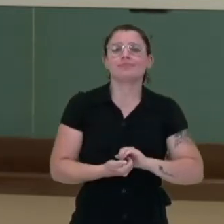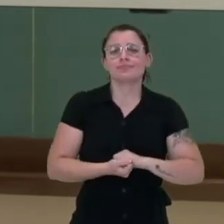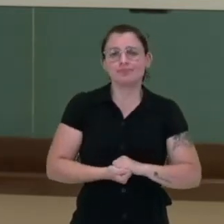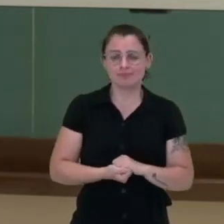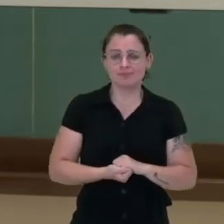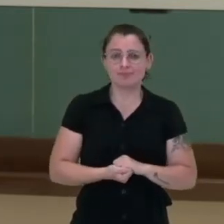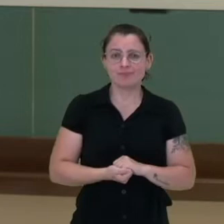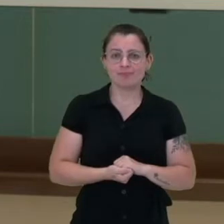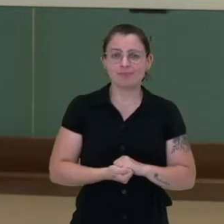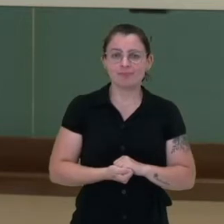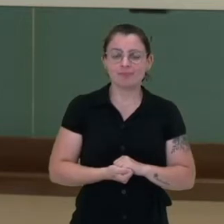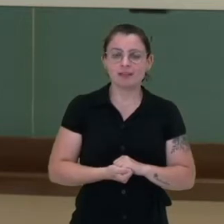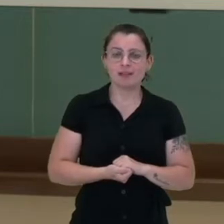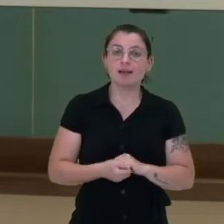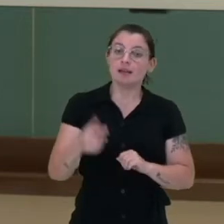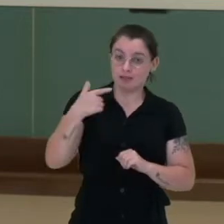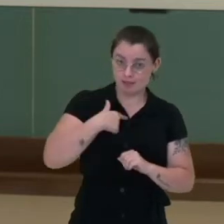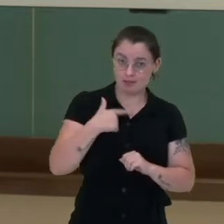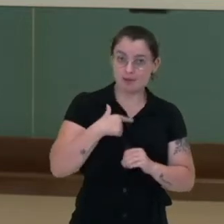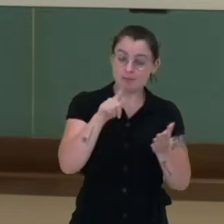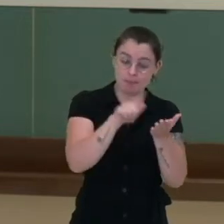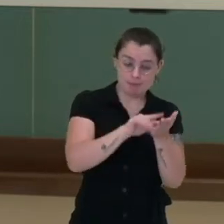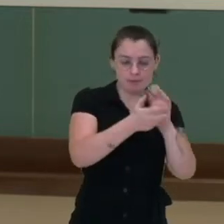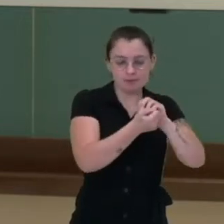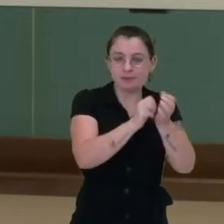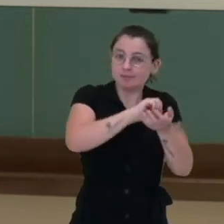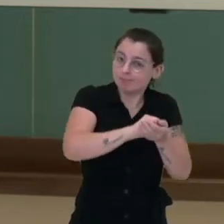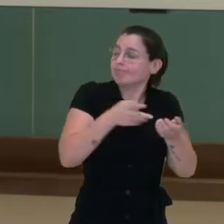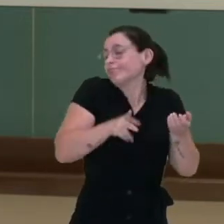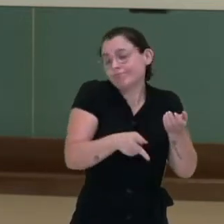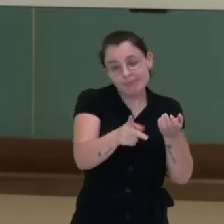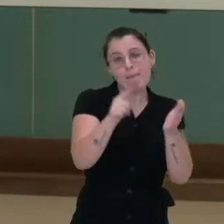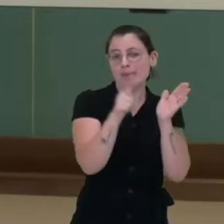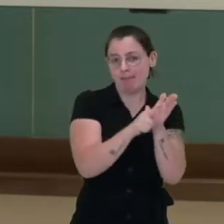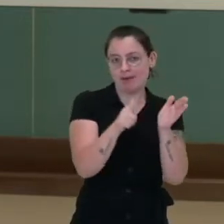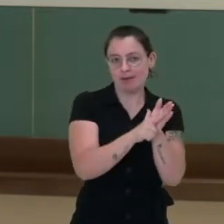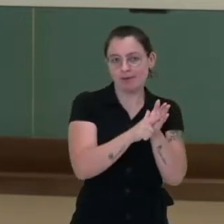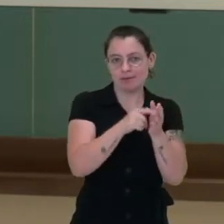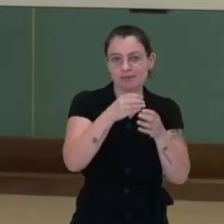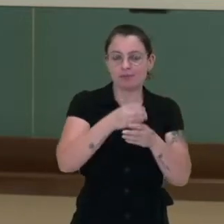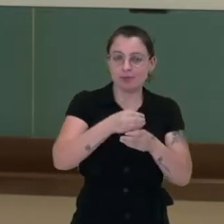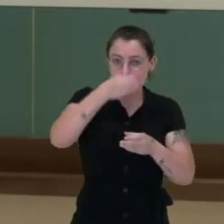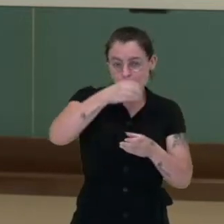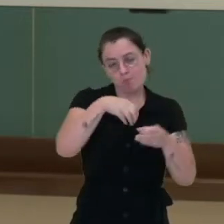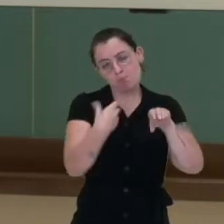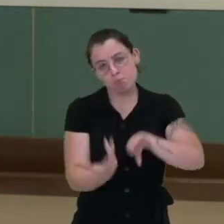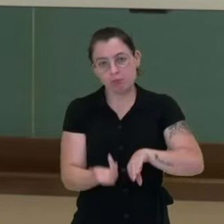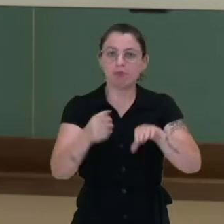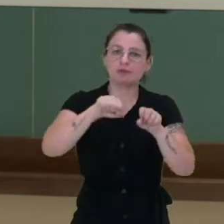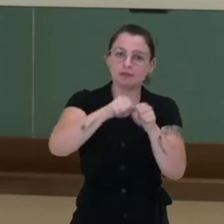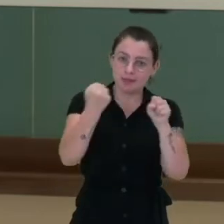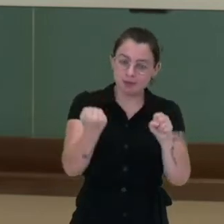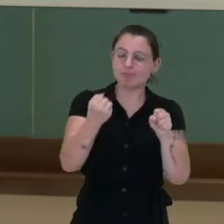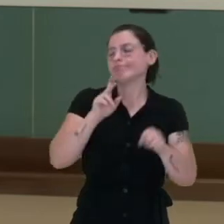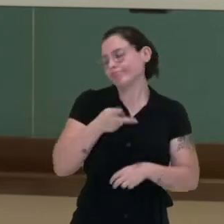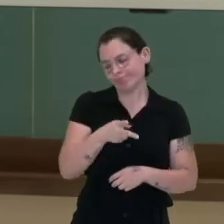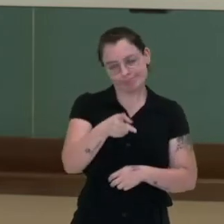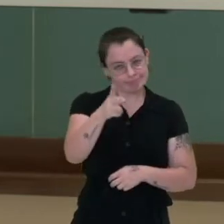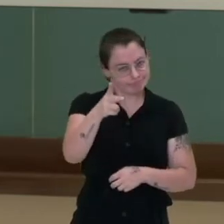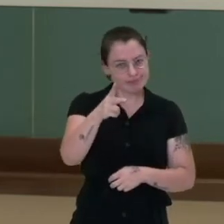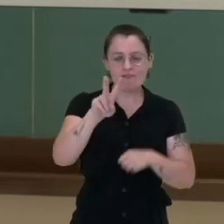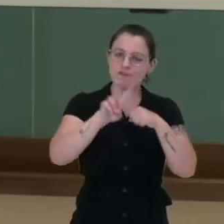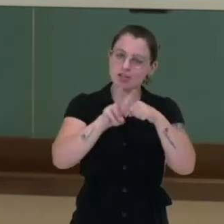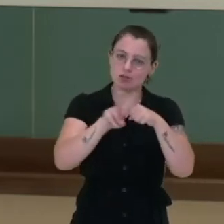Então, amassado ou inteiro é papel celulose. Um copo inteiro ou quebrado continua sendo